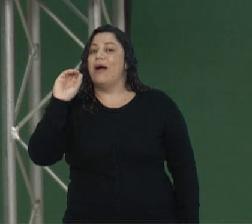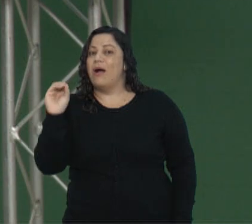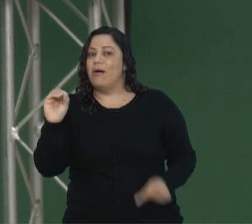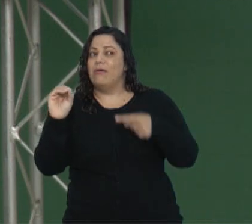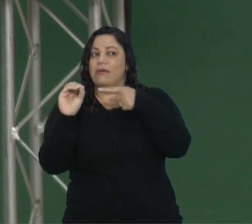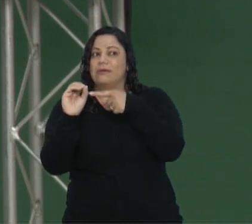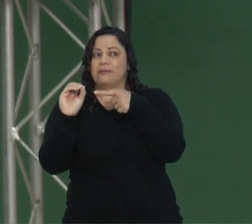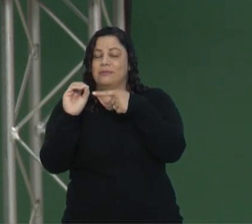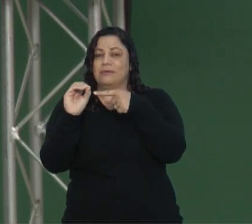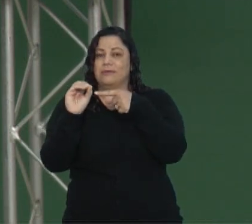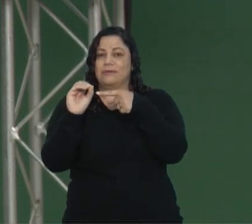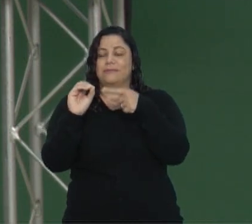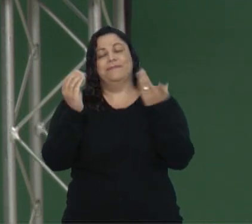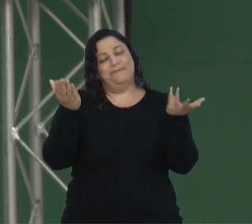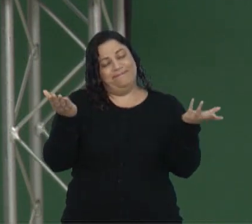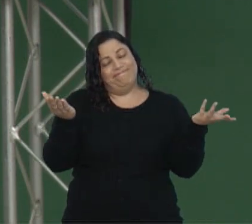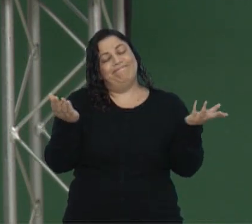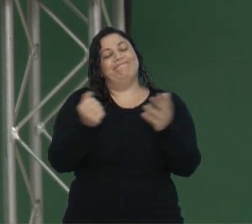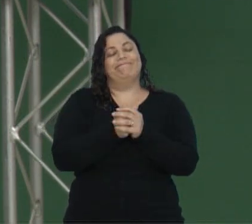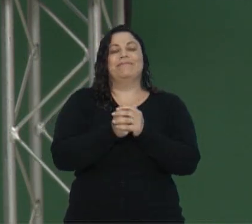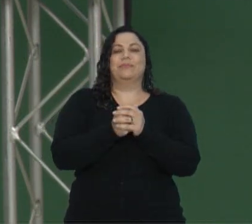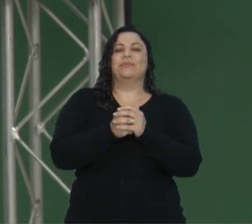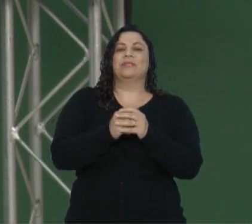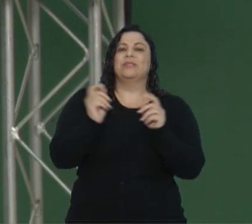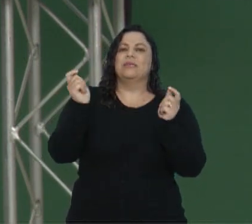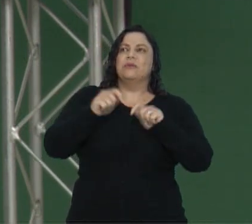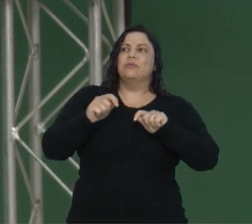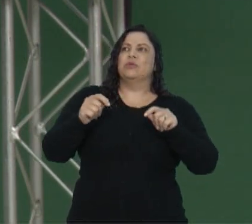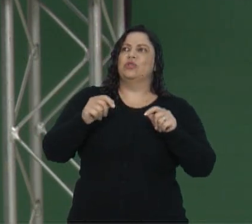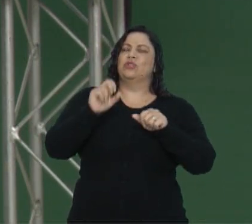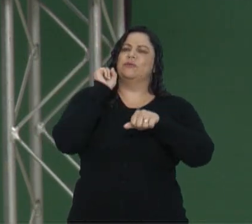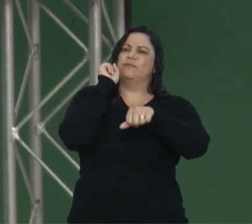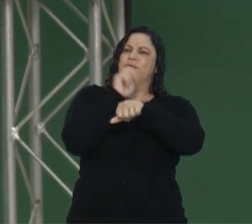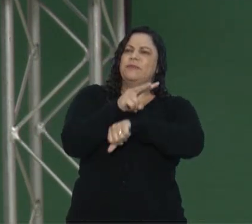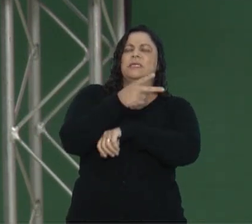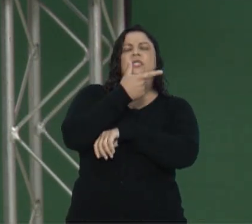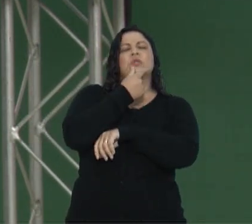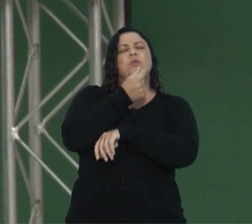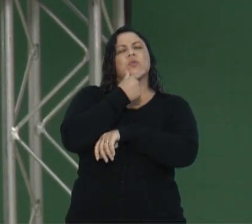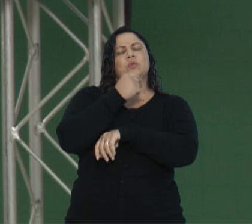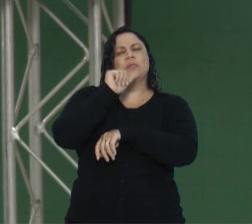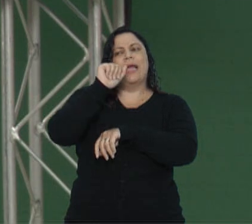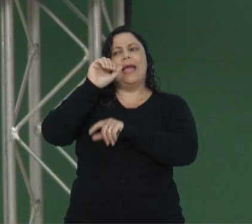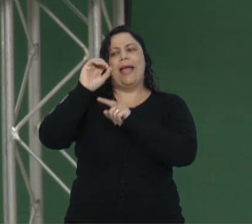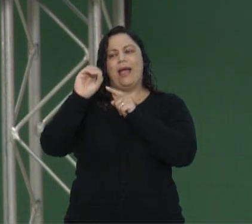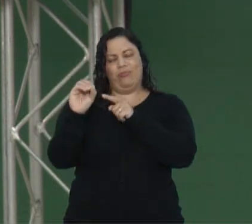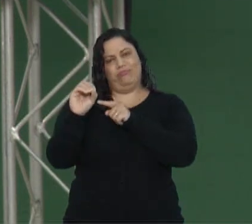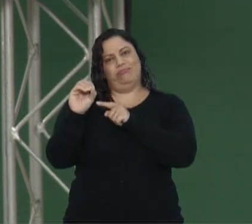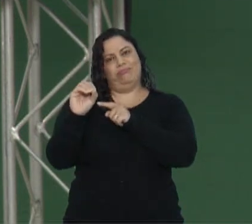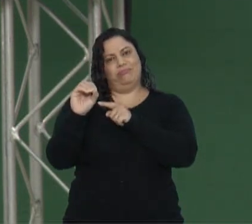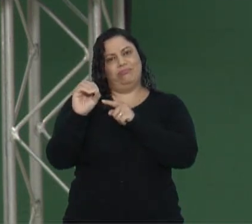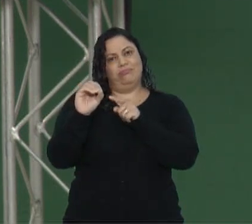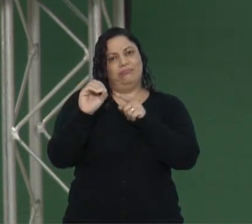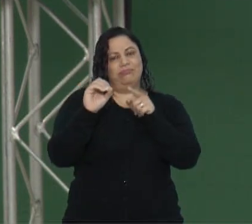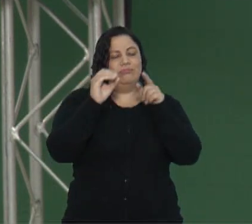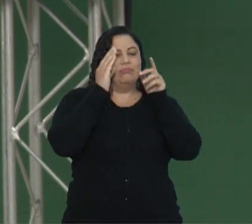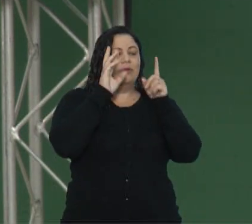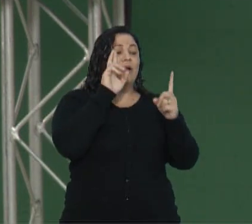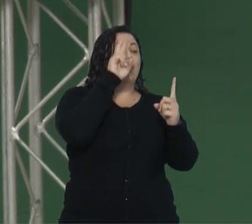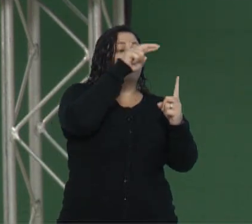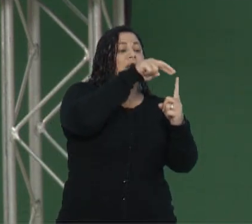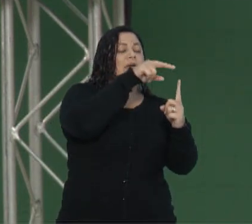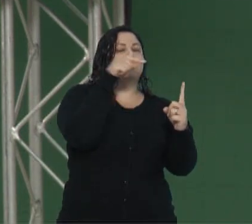preposição mais o artigo o, como no sentido aí de vírus masculino, a gente poderia estar fazendo referência a um